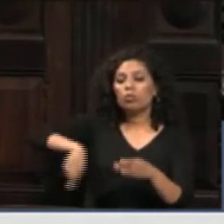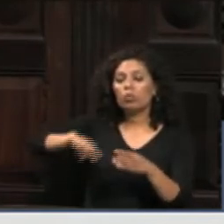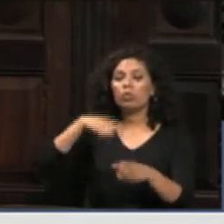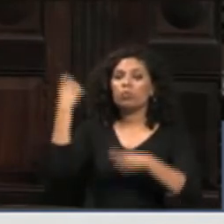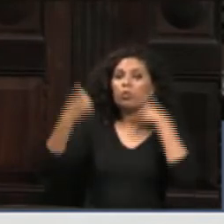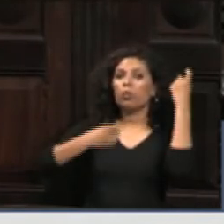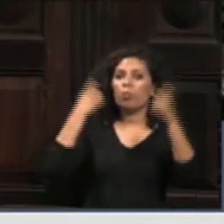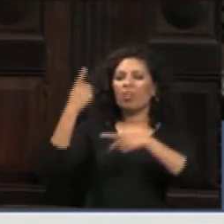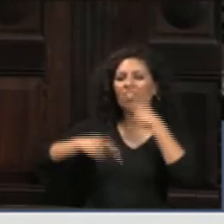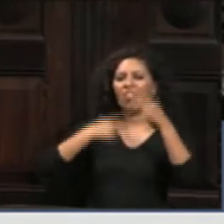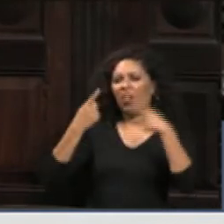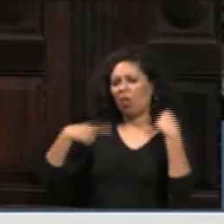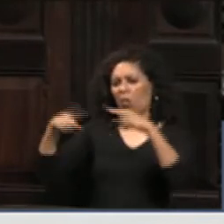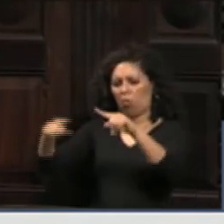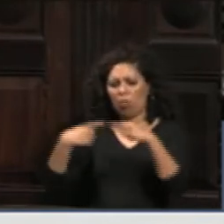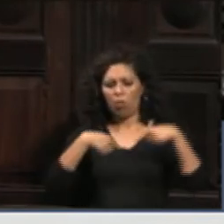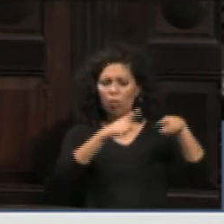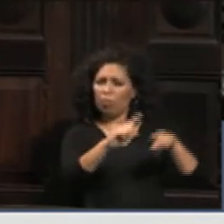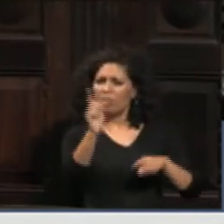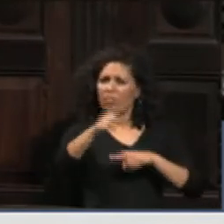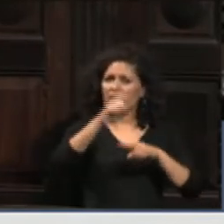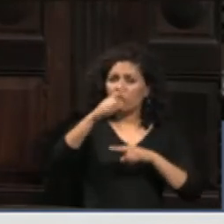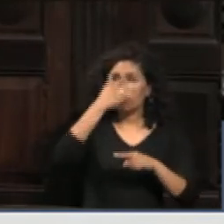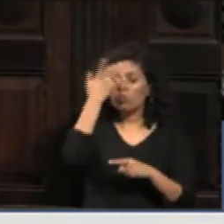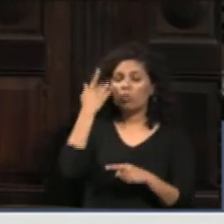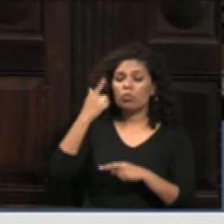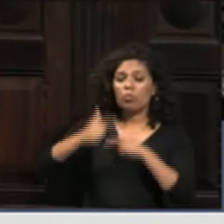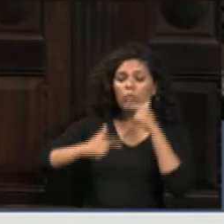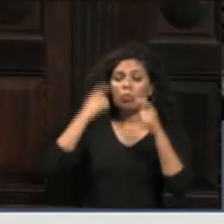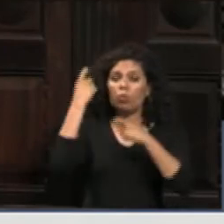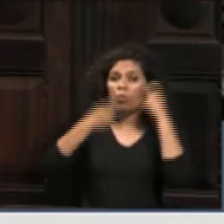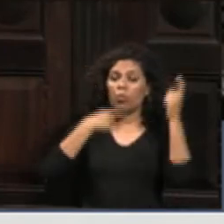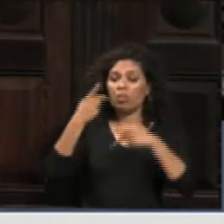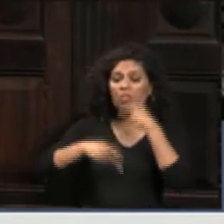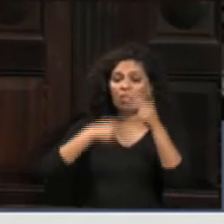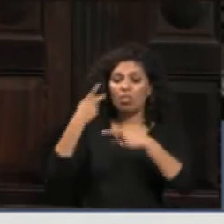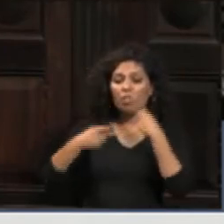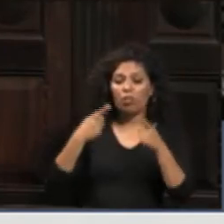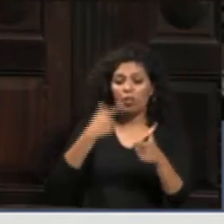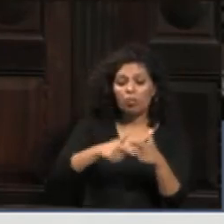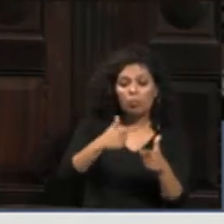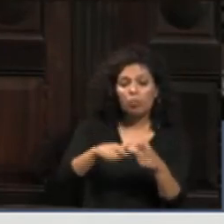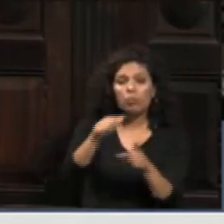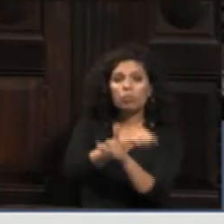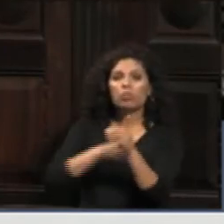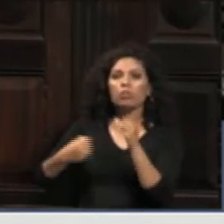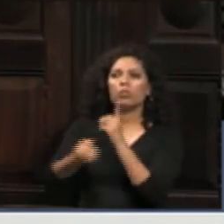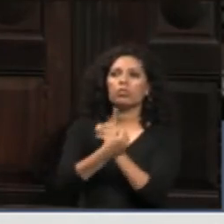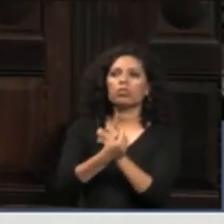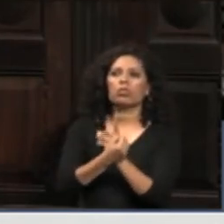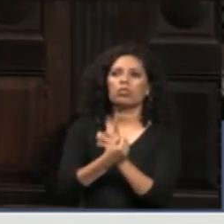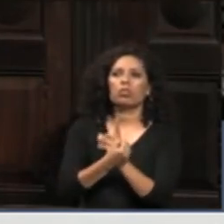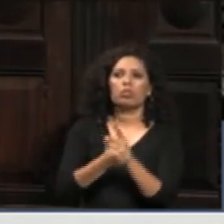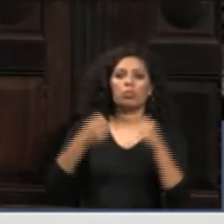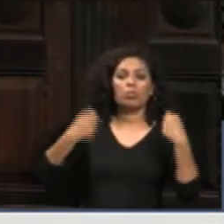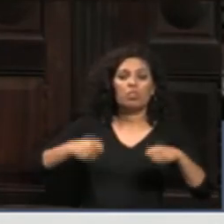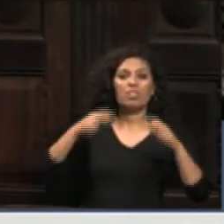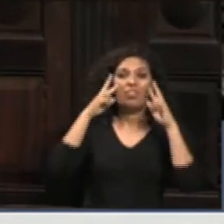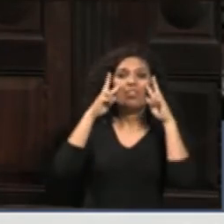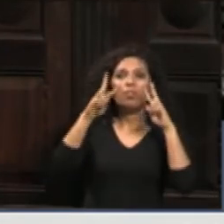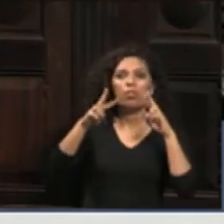vividos no nosso país pela sua população. Isso daí era correto. Nós devíamos estar assistindo, era o